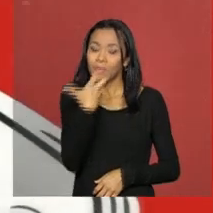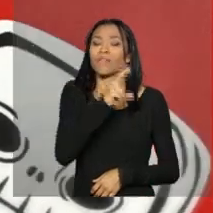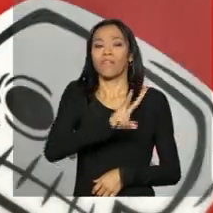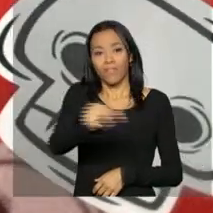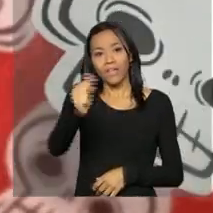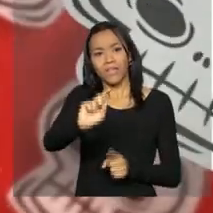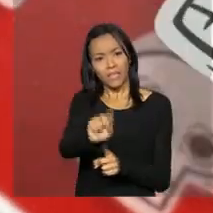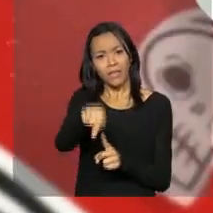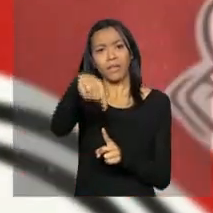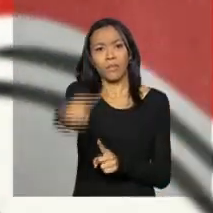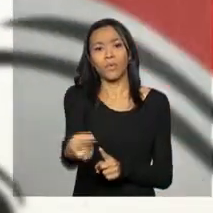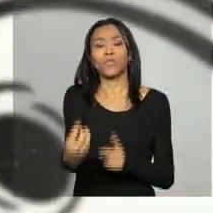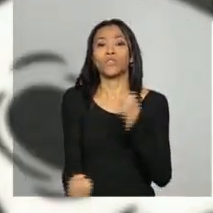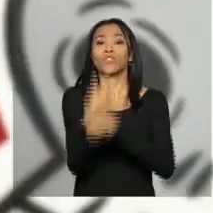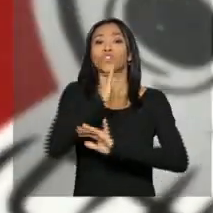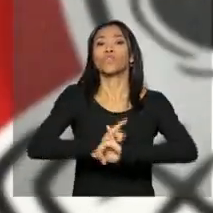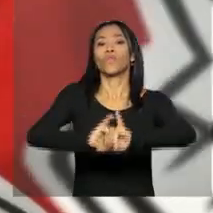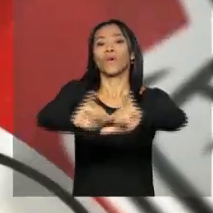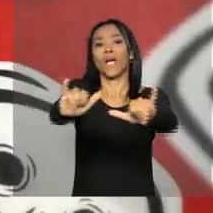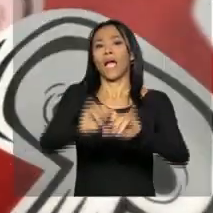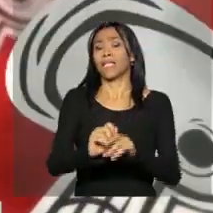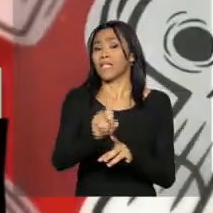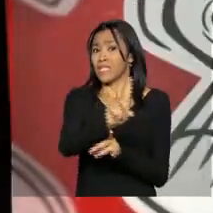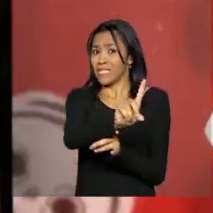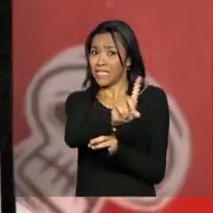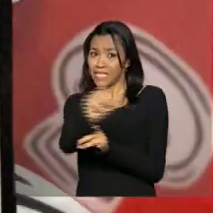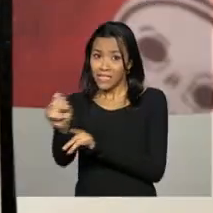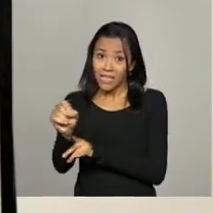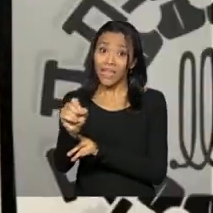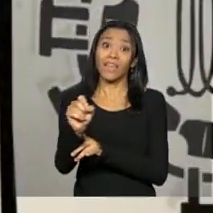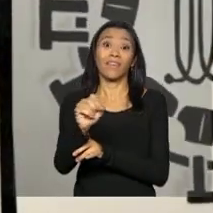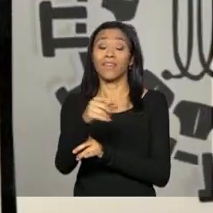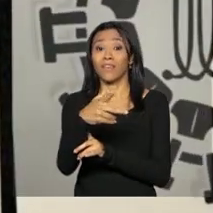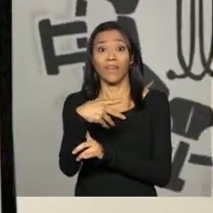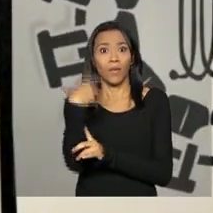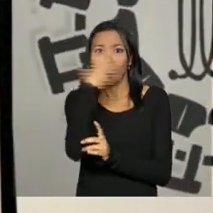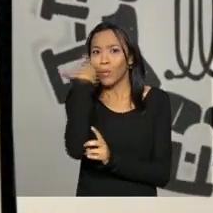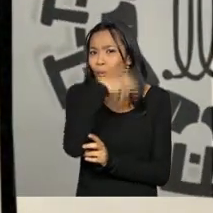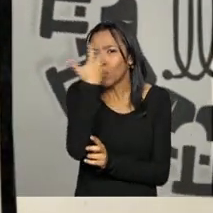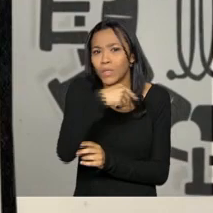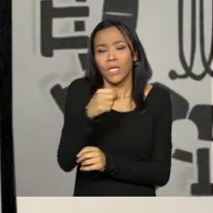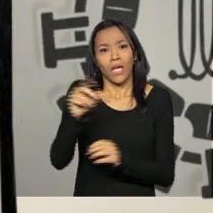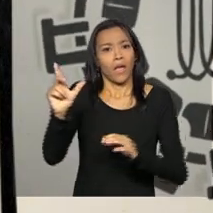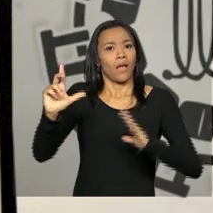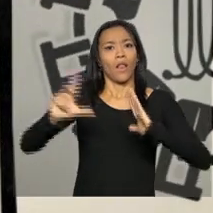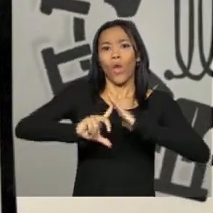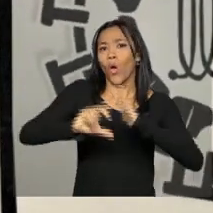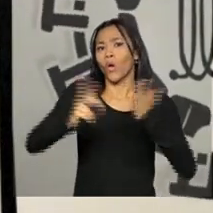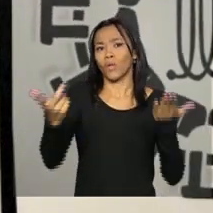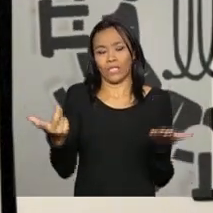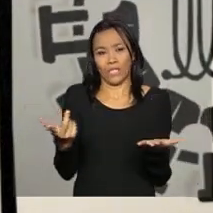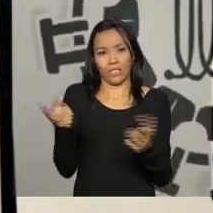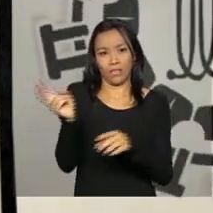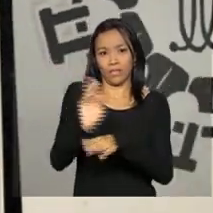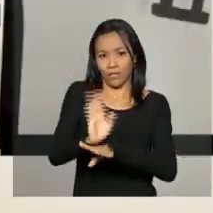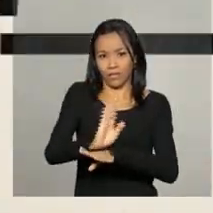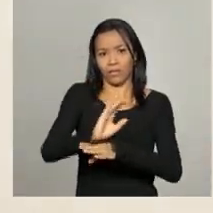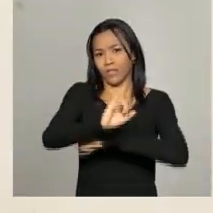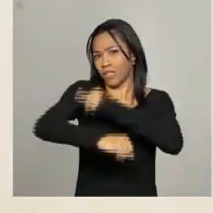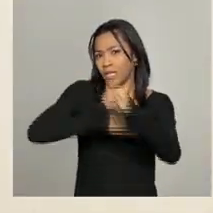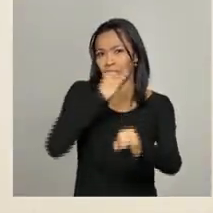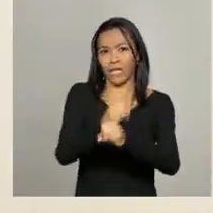distribuídas posteriormente em mais de 100 serviços de transmissão de música e lojas virtuais como iTunes, Google